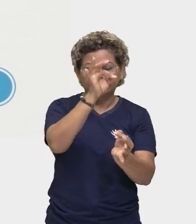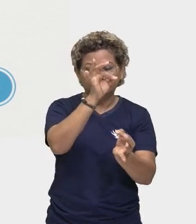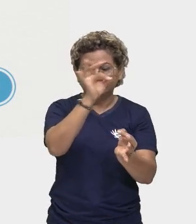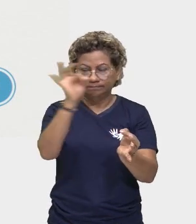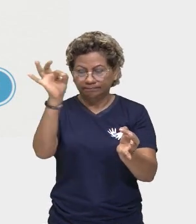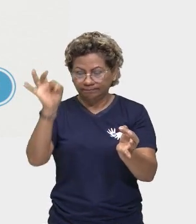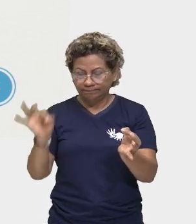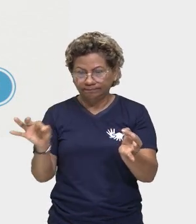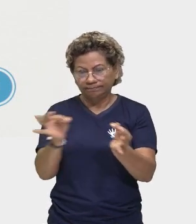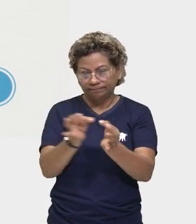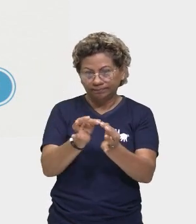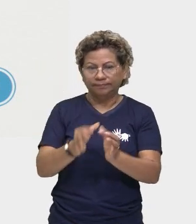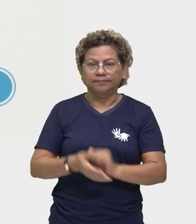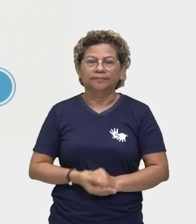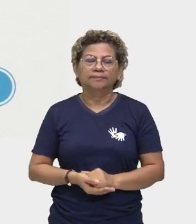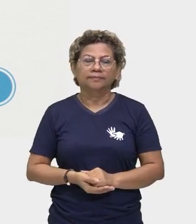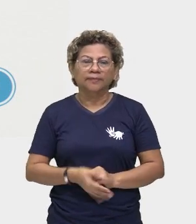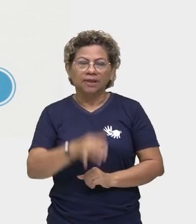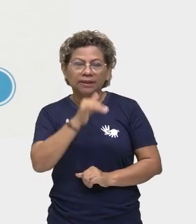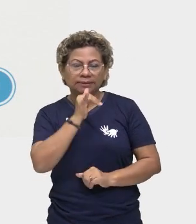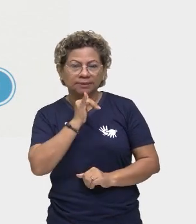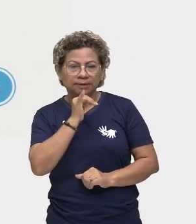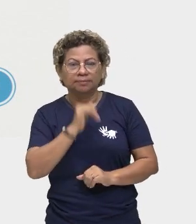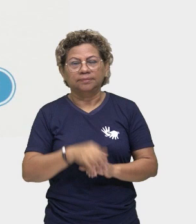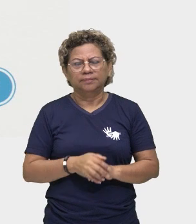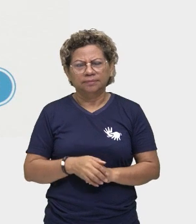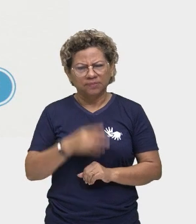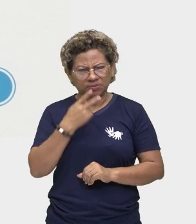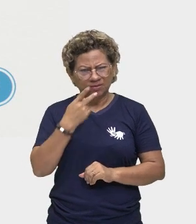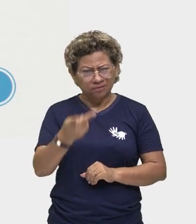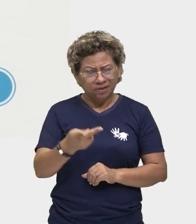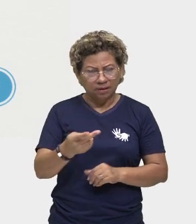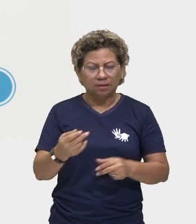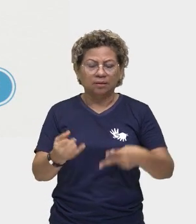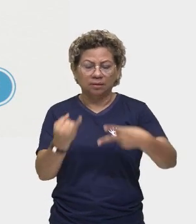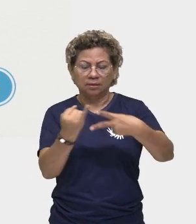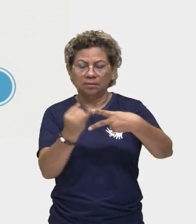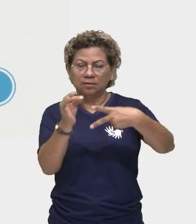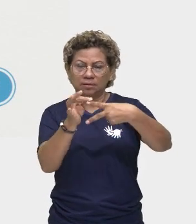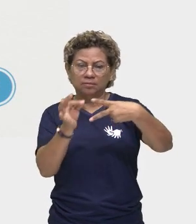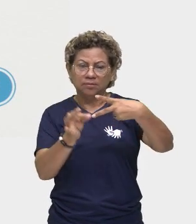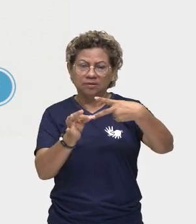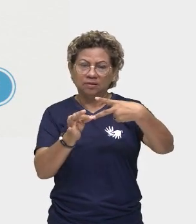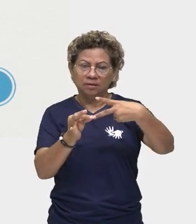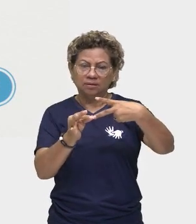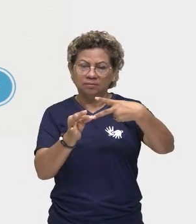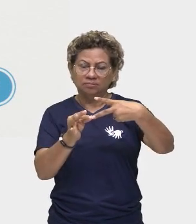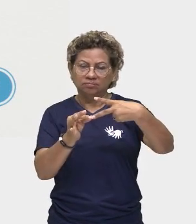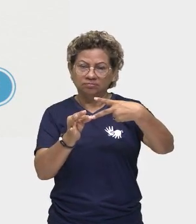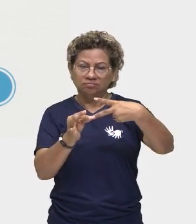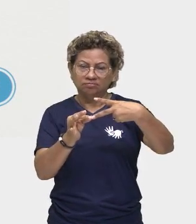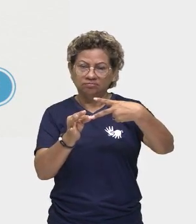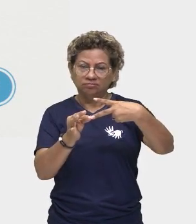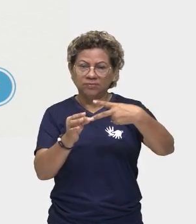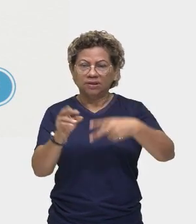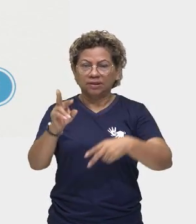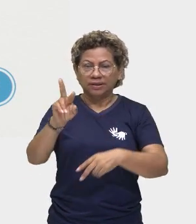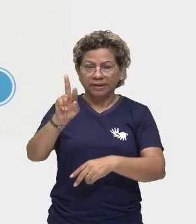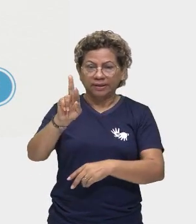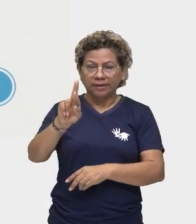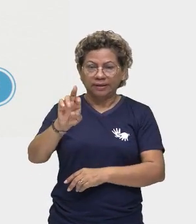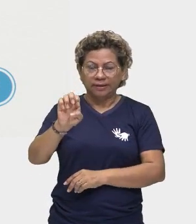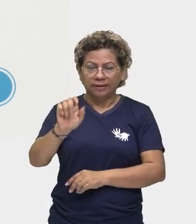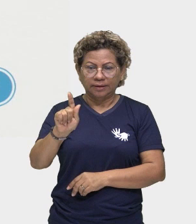O da esquerda, ele pode ser chamado de polígono regular? Sim ou não? Não. Por